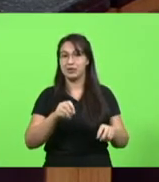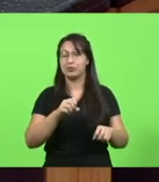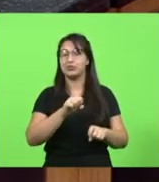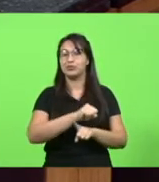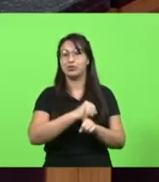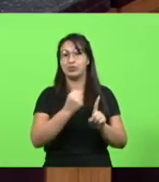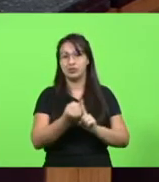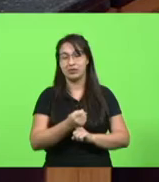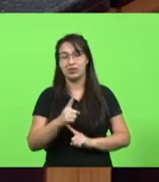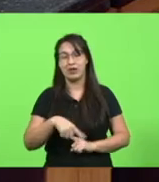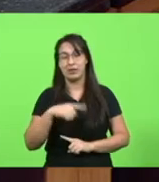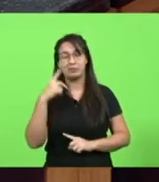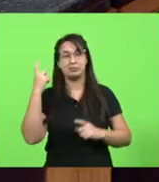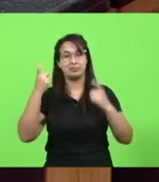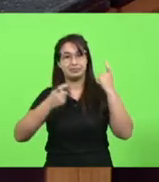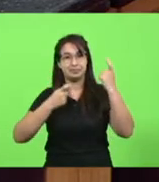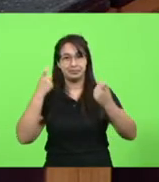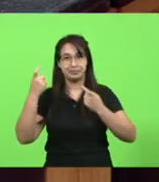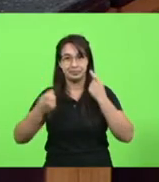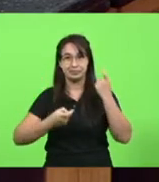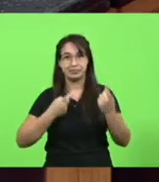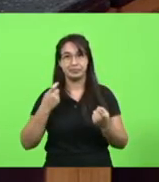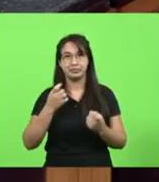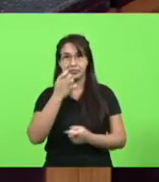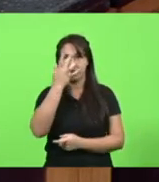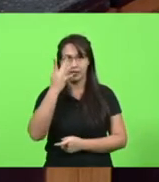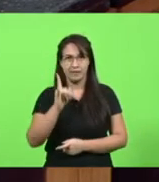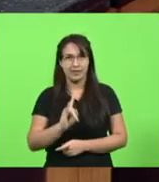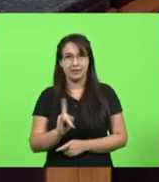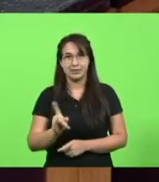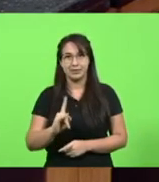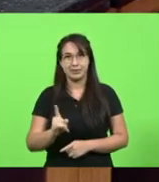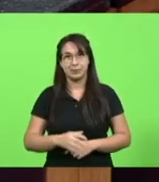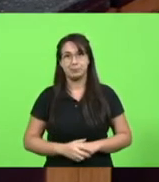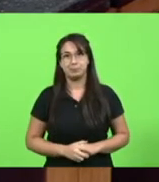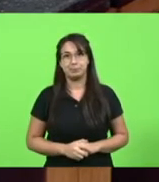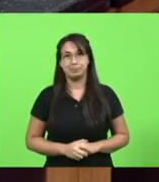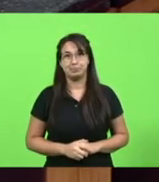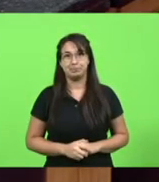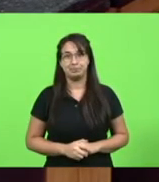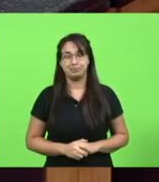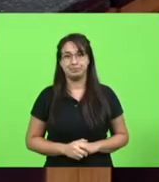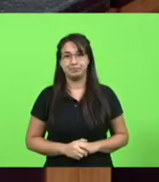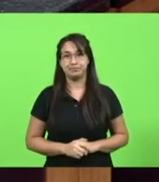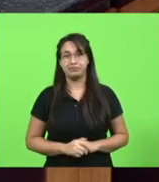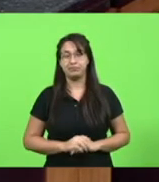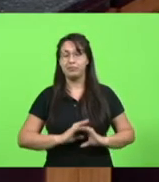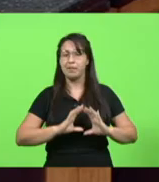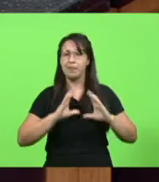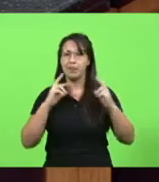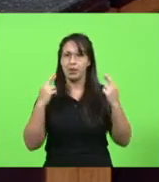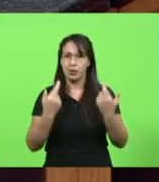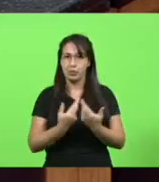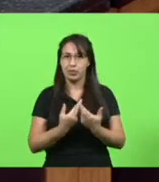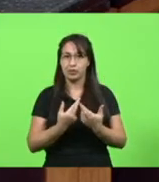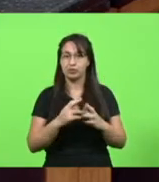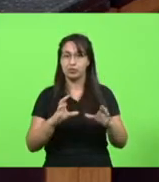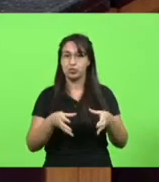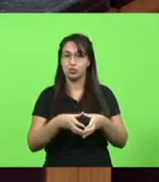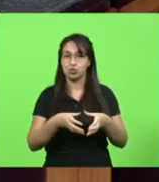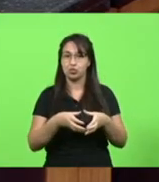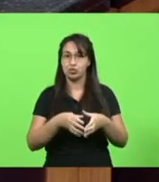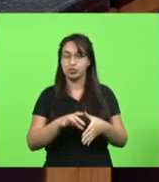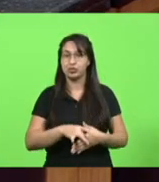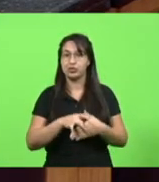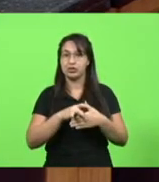grande preocupação, que não vai ser fácil enfrentar. A recente reunião da cúpula de líderes políticos e